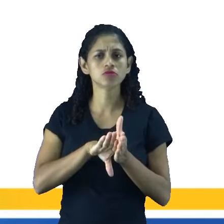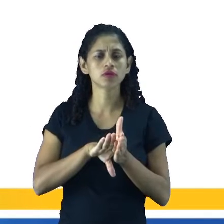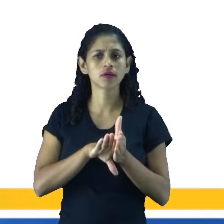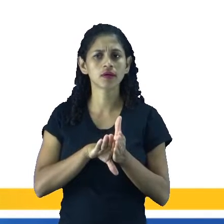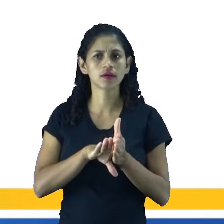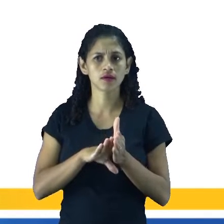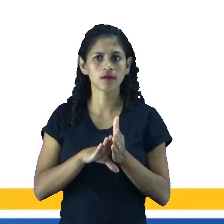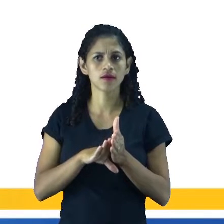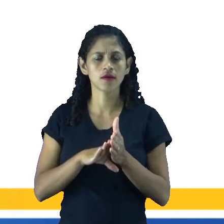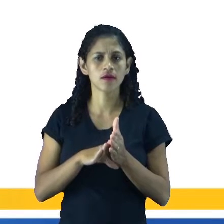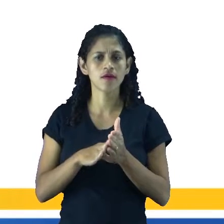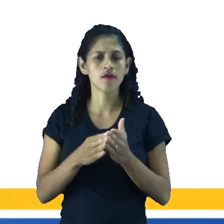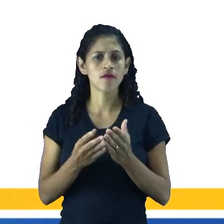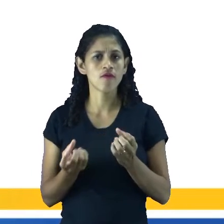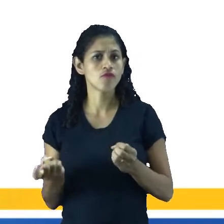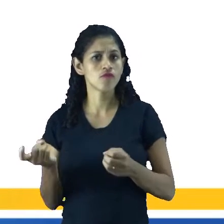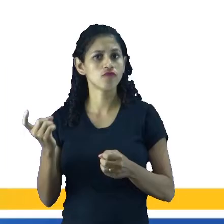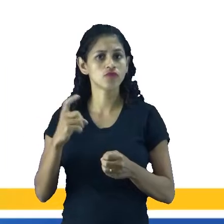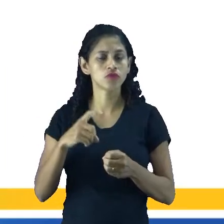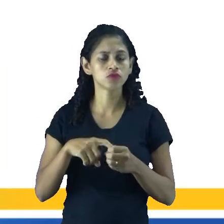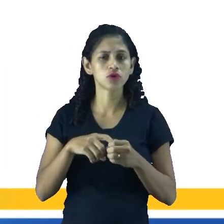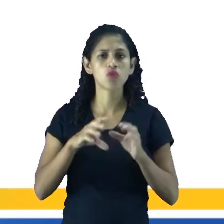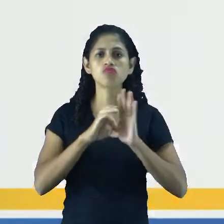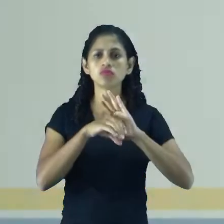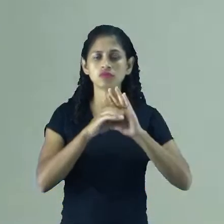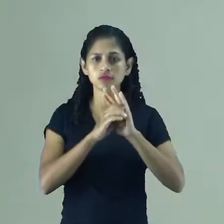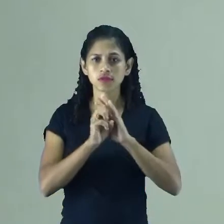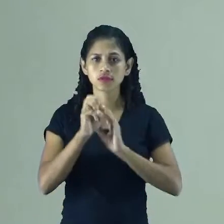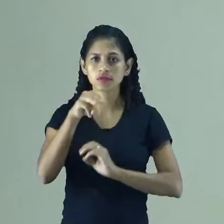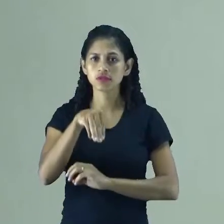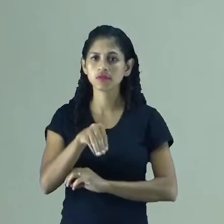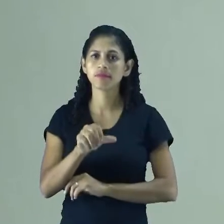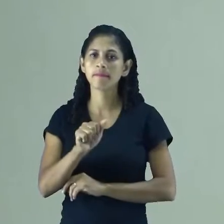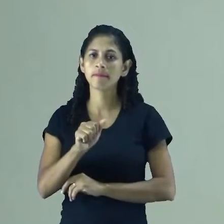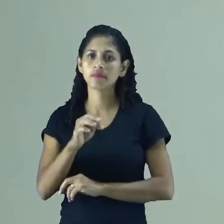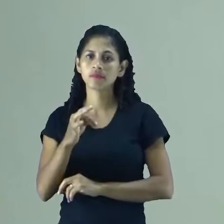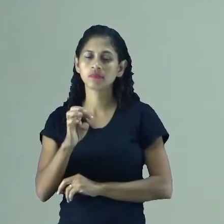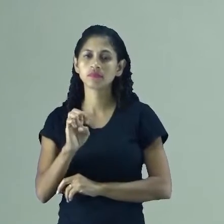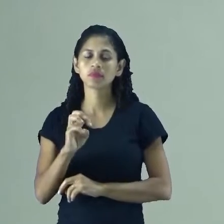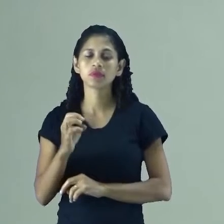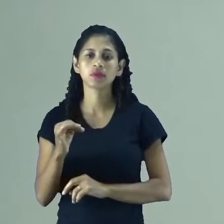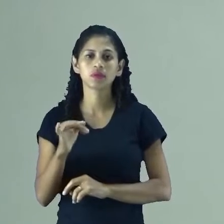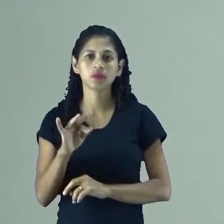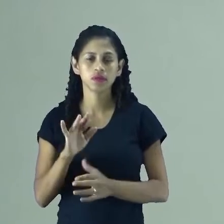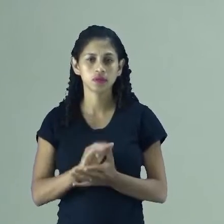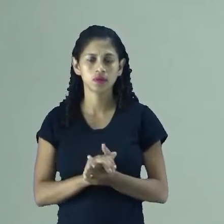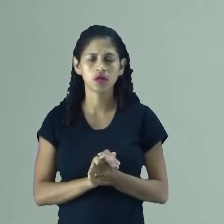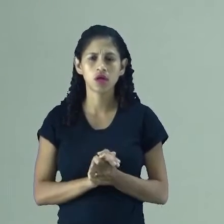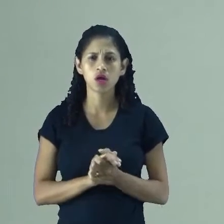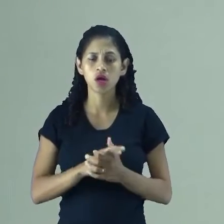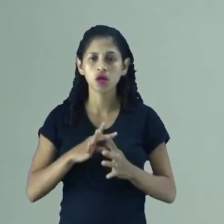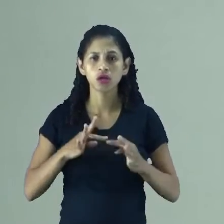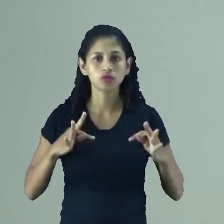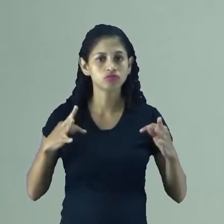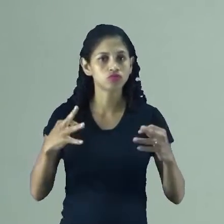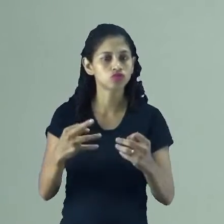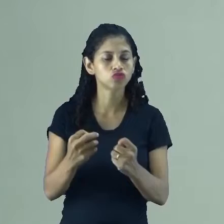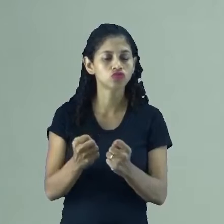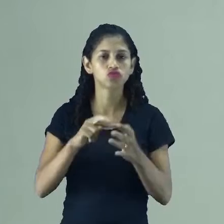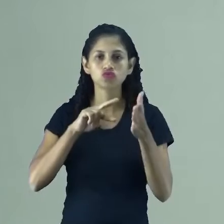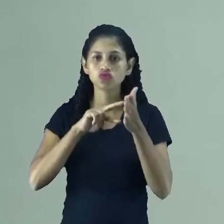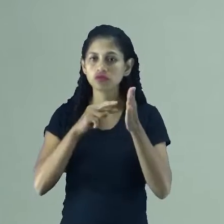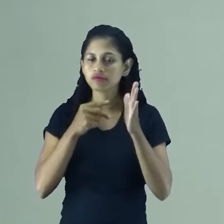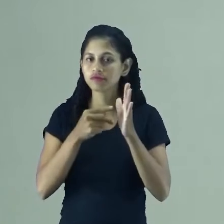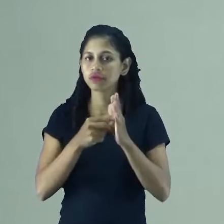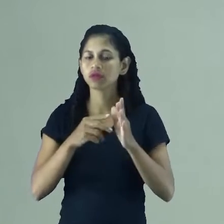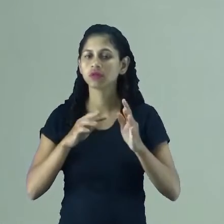elas, vamos resgatar o conceito de matéria. Matéria é tudo aquilo que ocupa um lugar no espaço. Vai